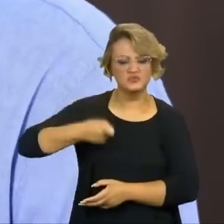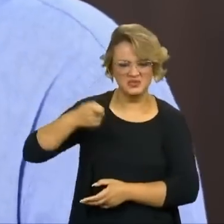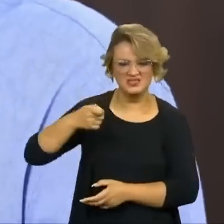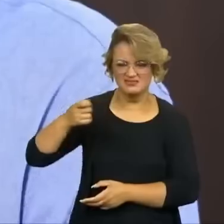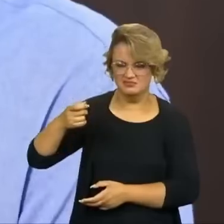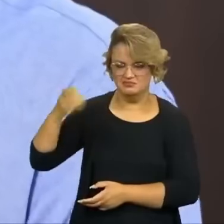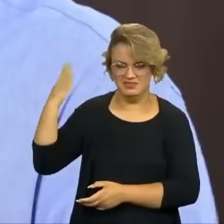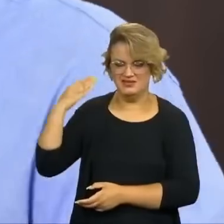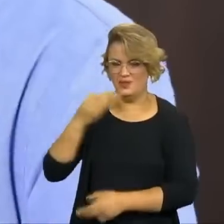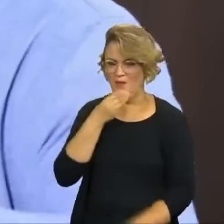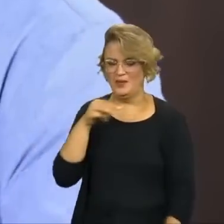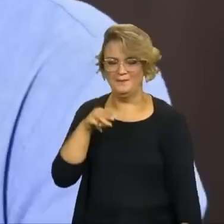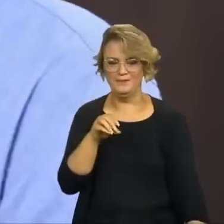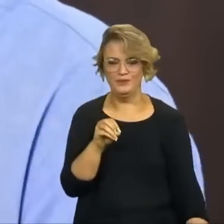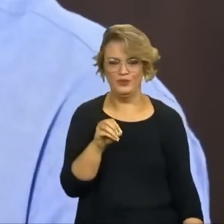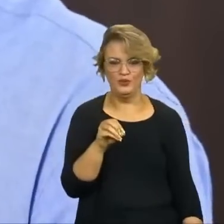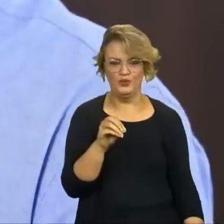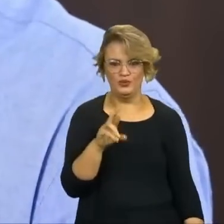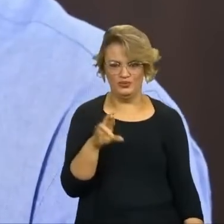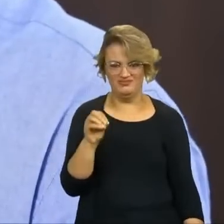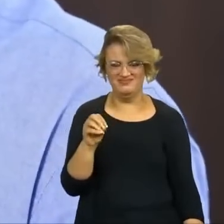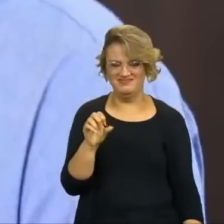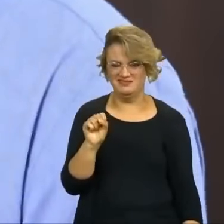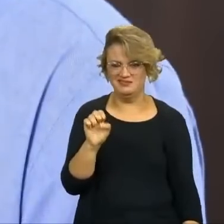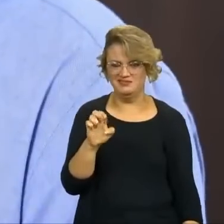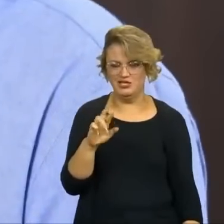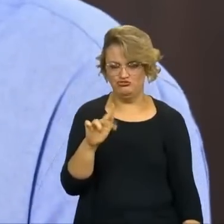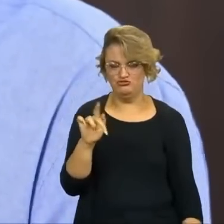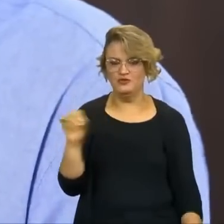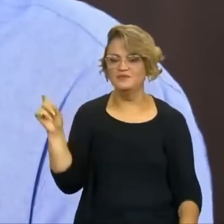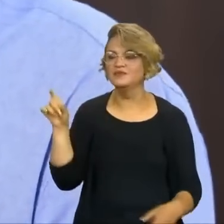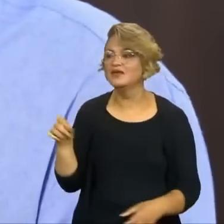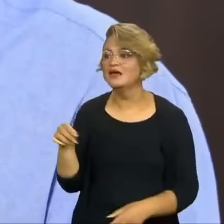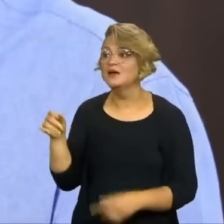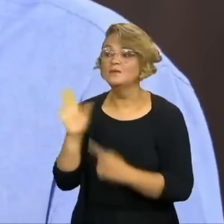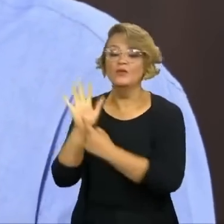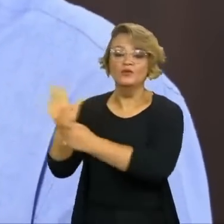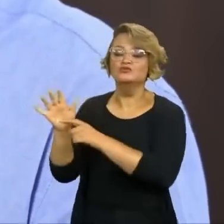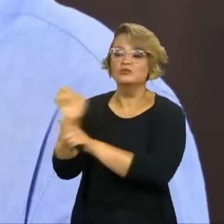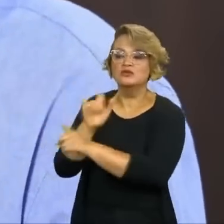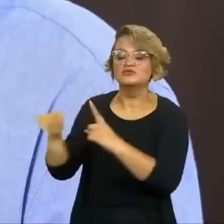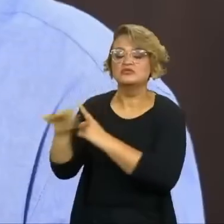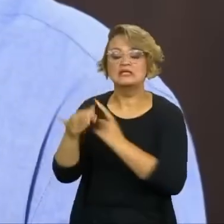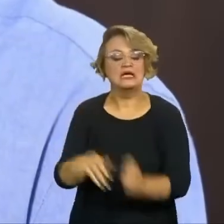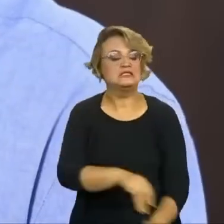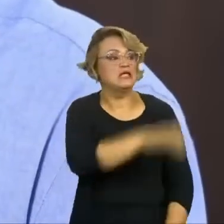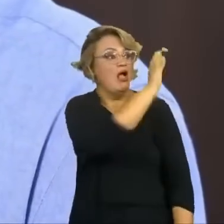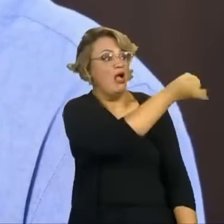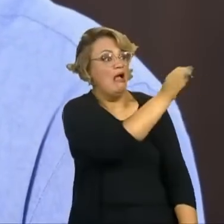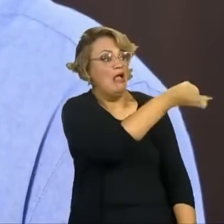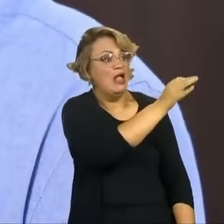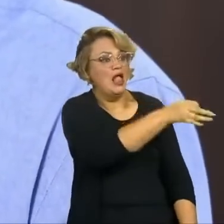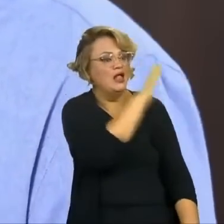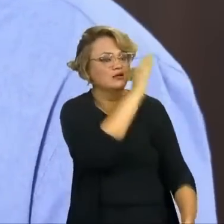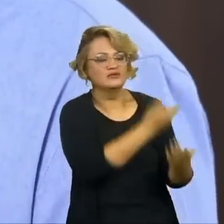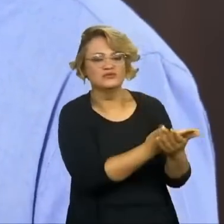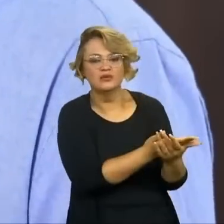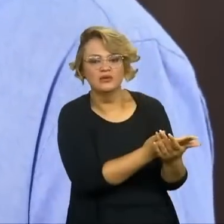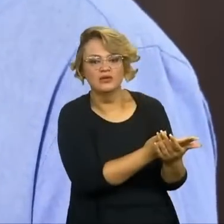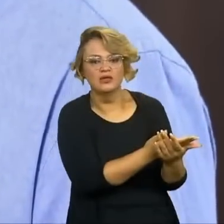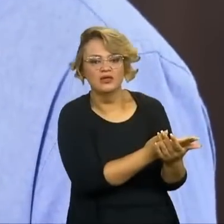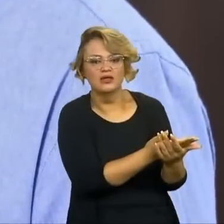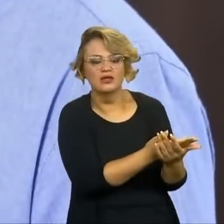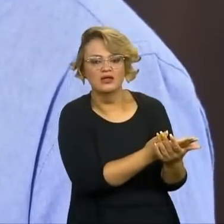convenceram a sociedade de que tal coisa era verdade. E a sociedade embarcou através dos meios de comunicação. Era uma